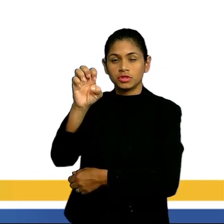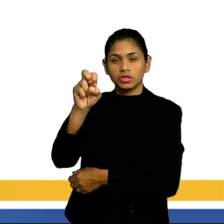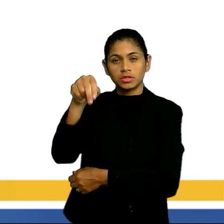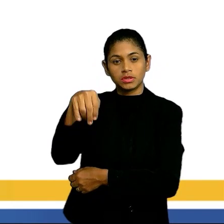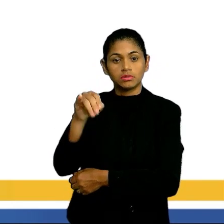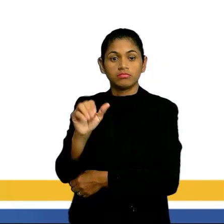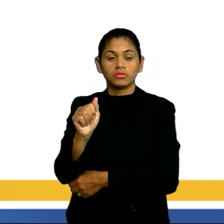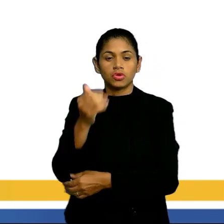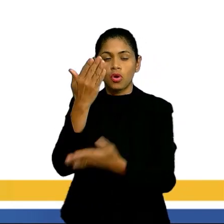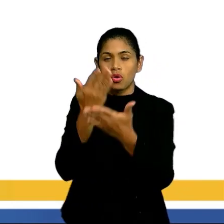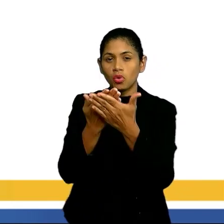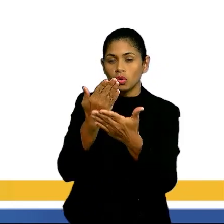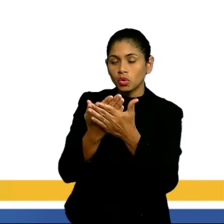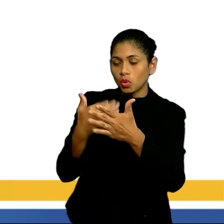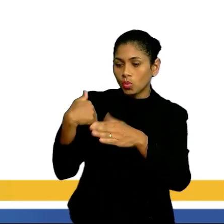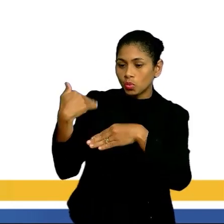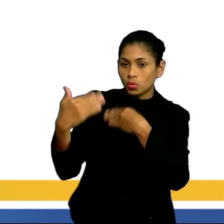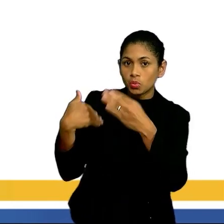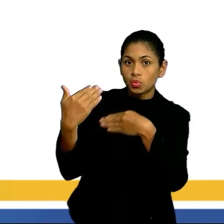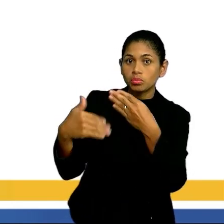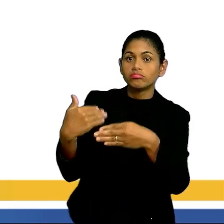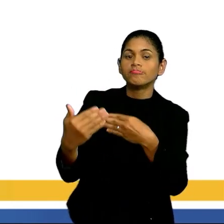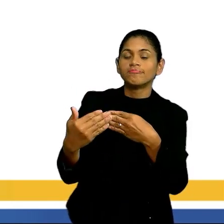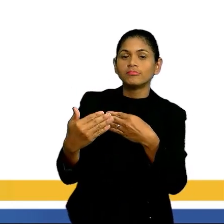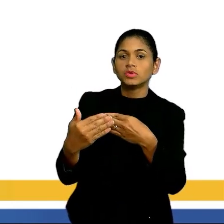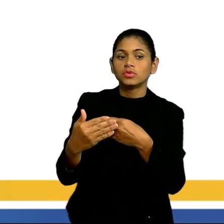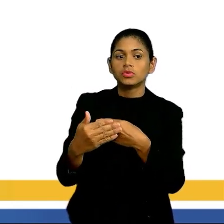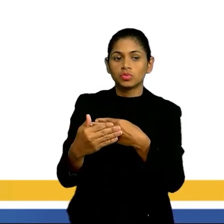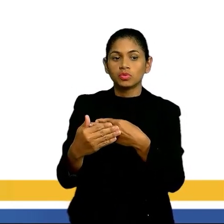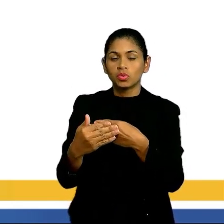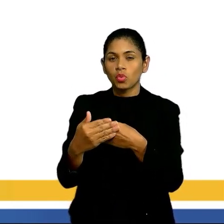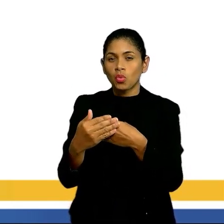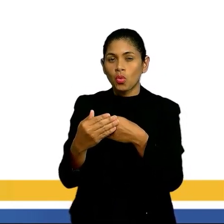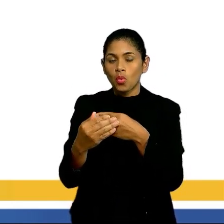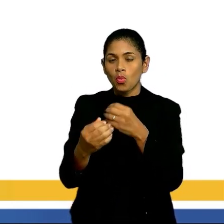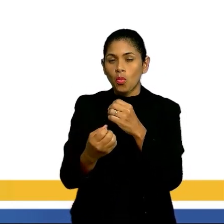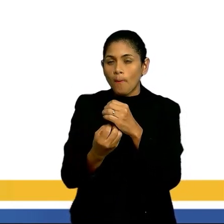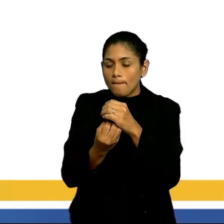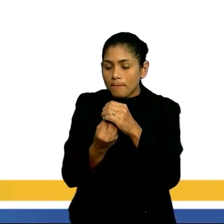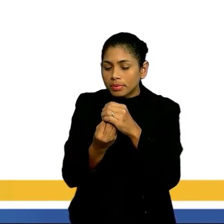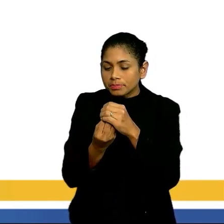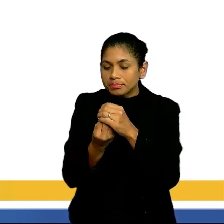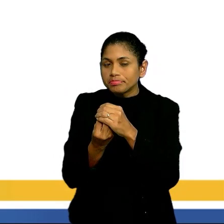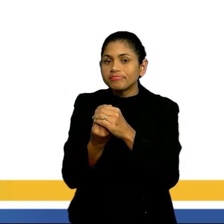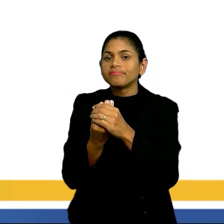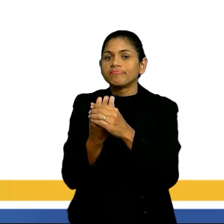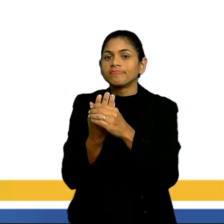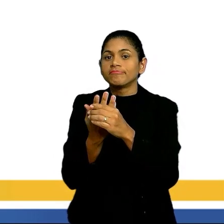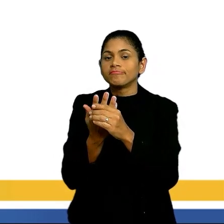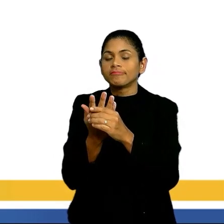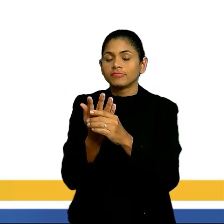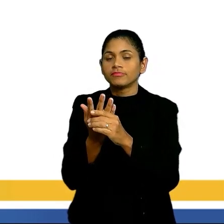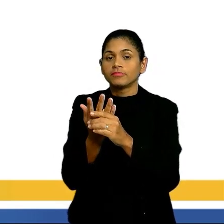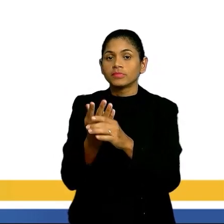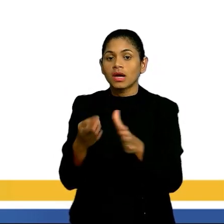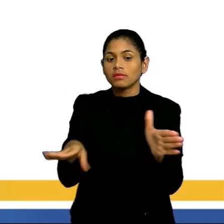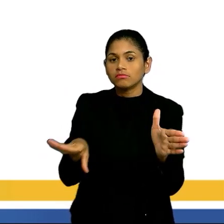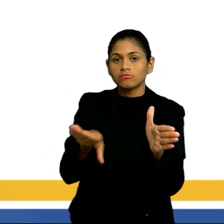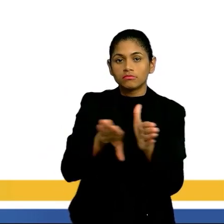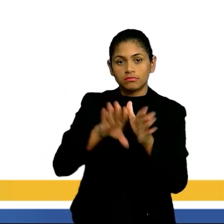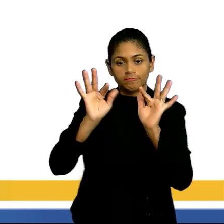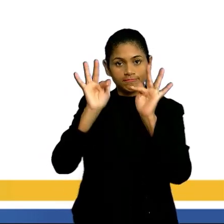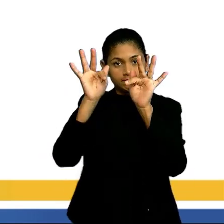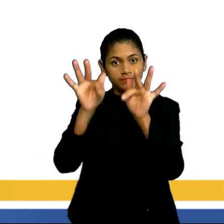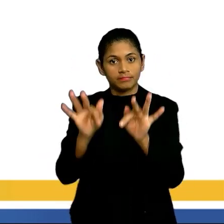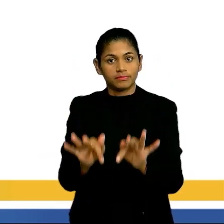o que estuda o desenvolvimento do embrião, tá? Até sua fase adulta, até a sua fase final, tá? E é considerado uma